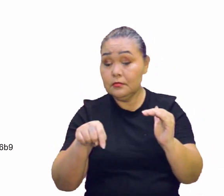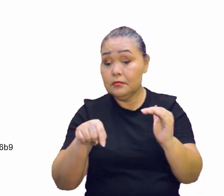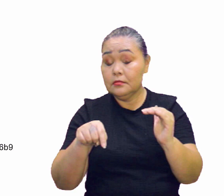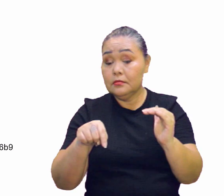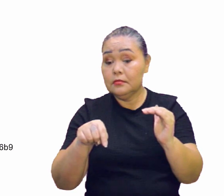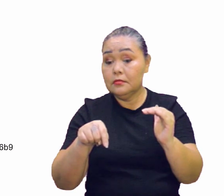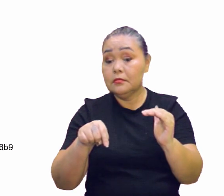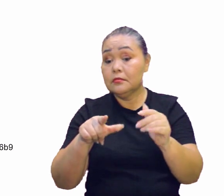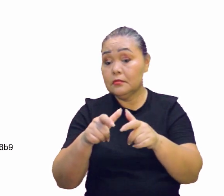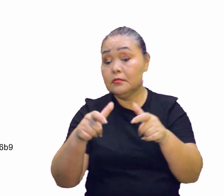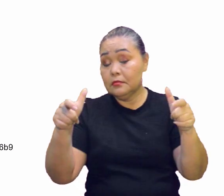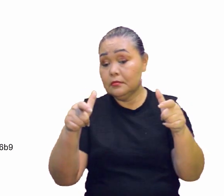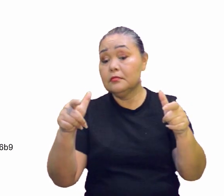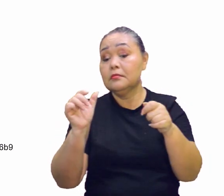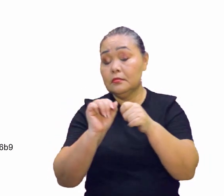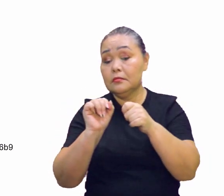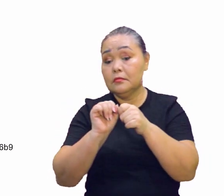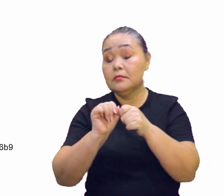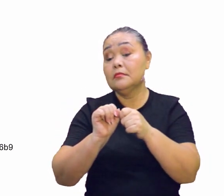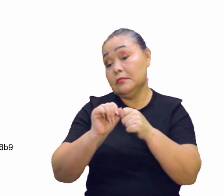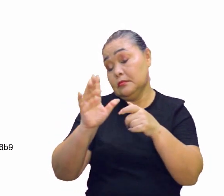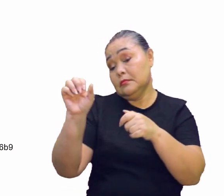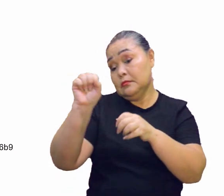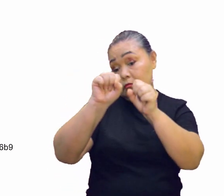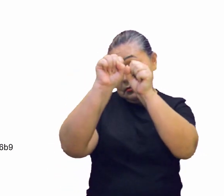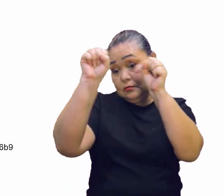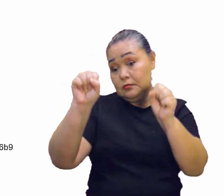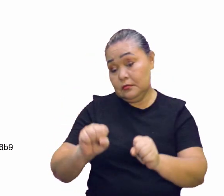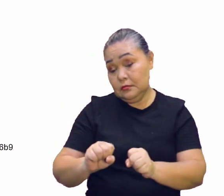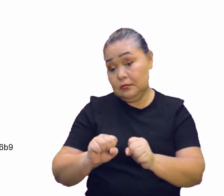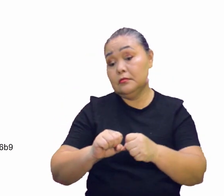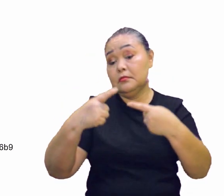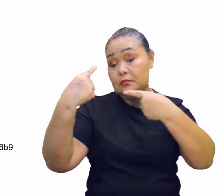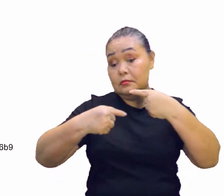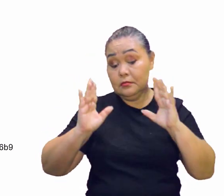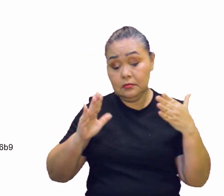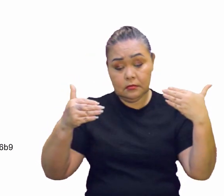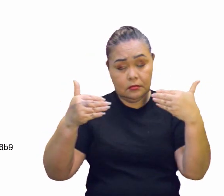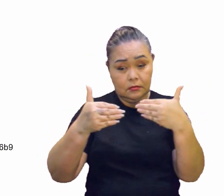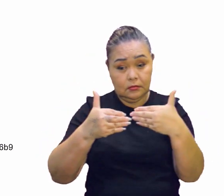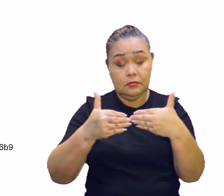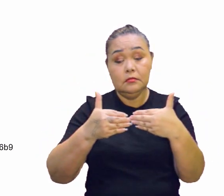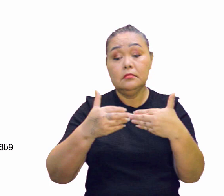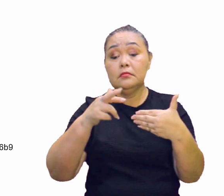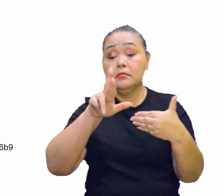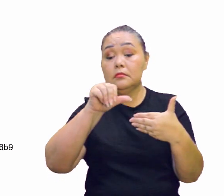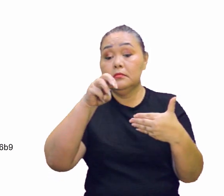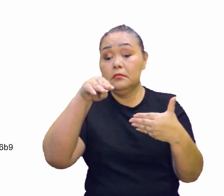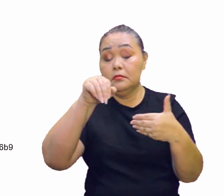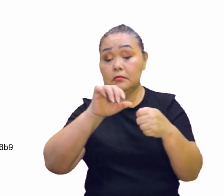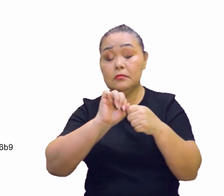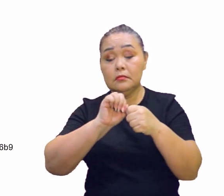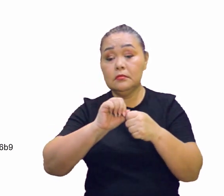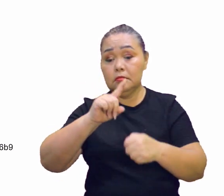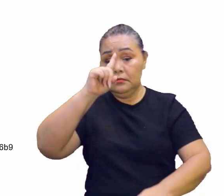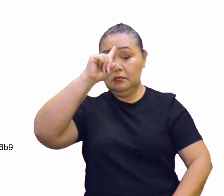ainda é predominante. Lembrando que o sistema político chinês é um sistema político fechado, um regime ainda